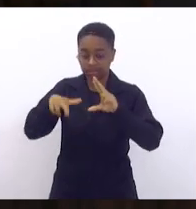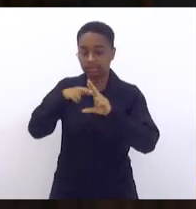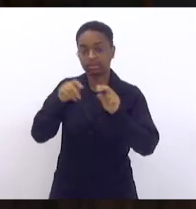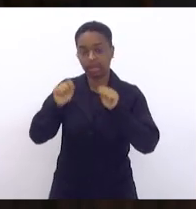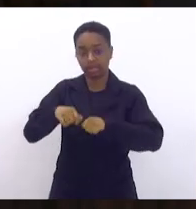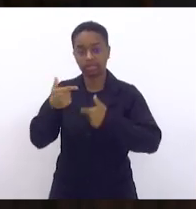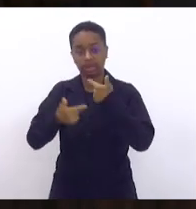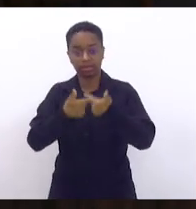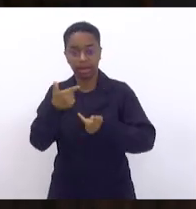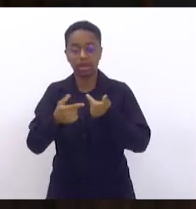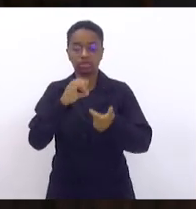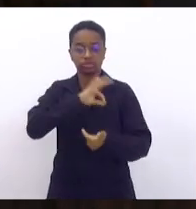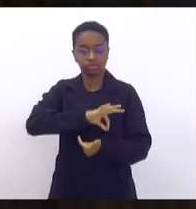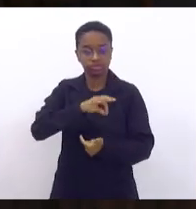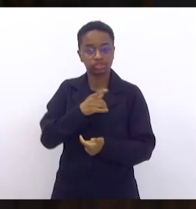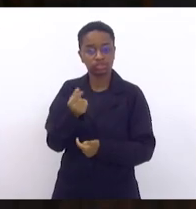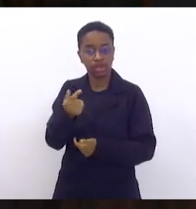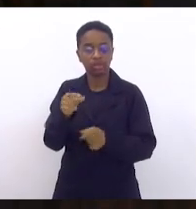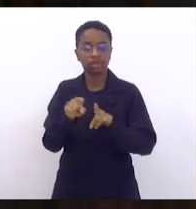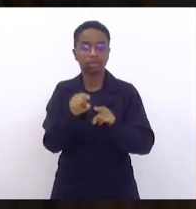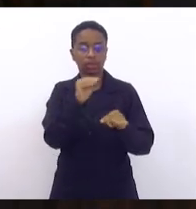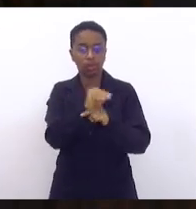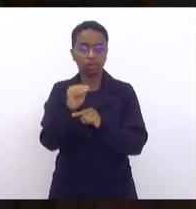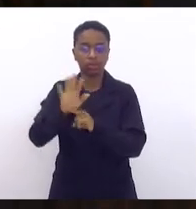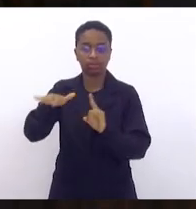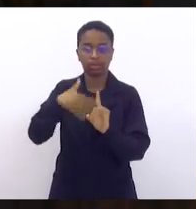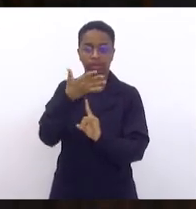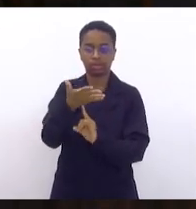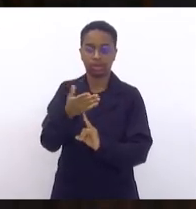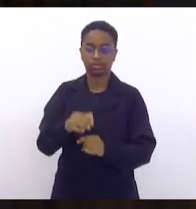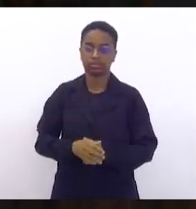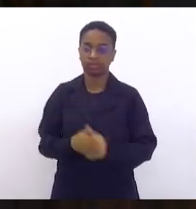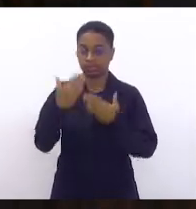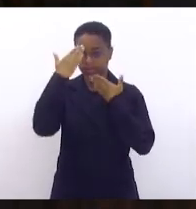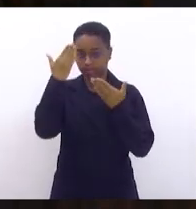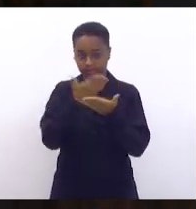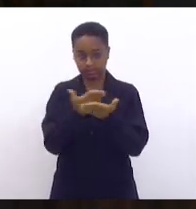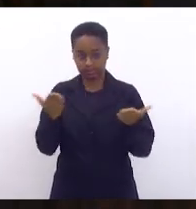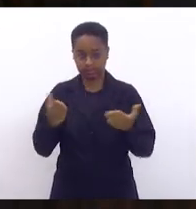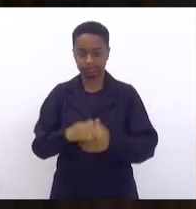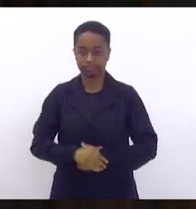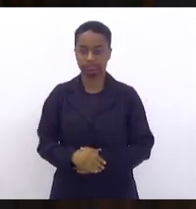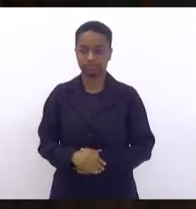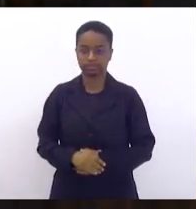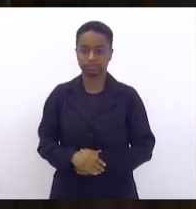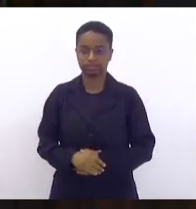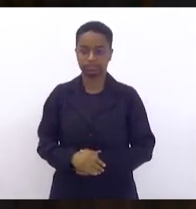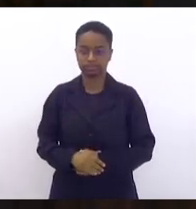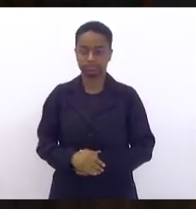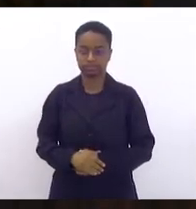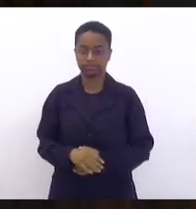produz vida e cuida também do meio ambiente muito obrigado a todos